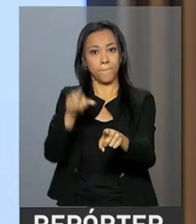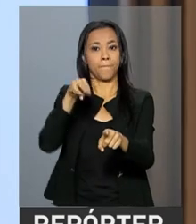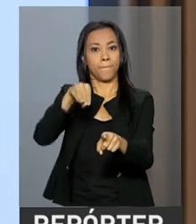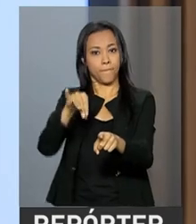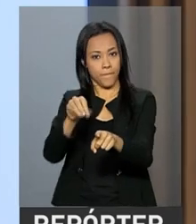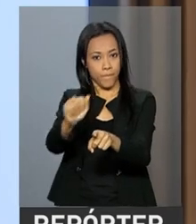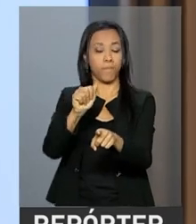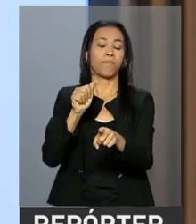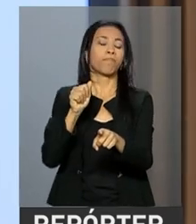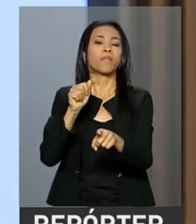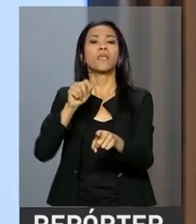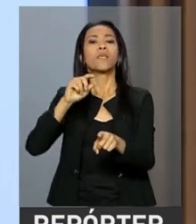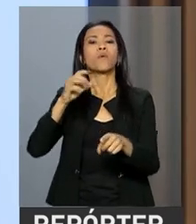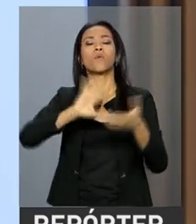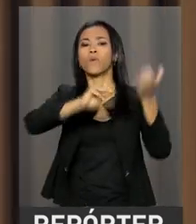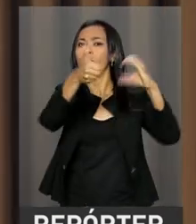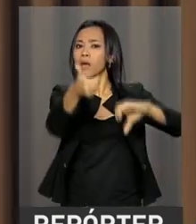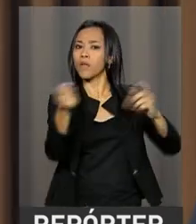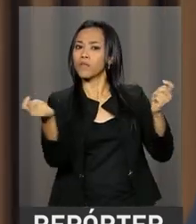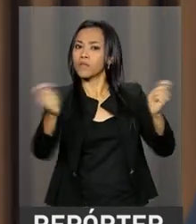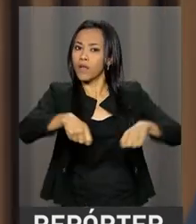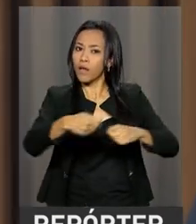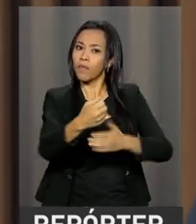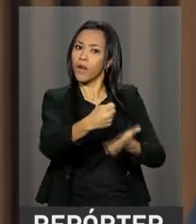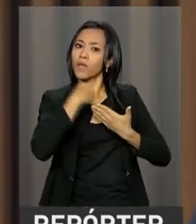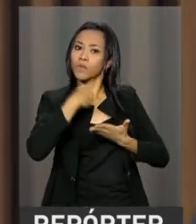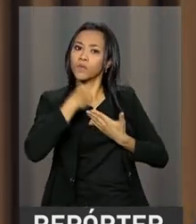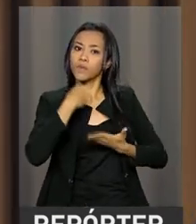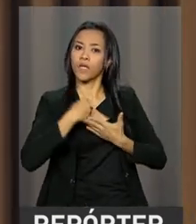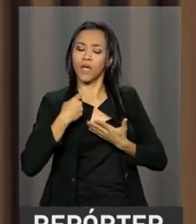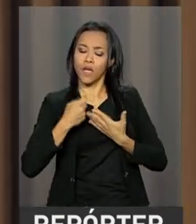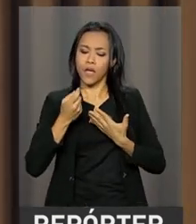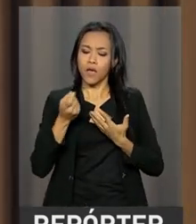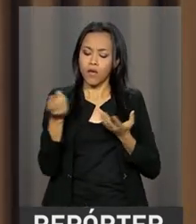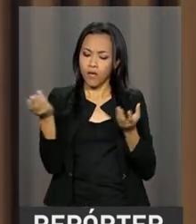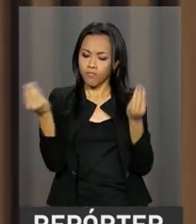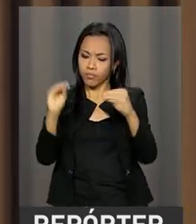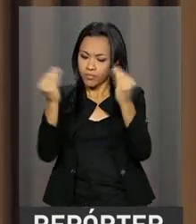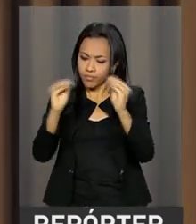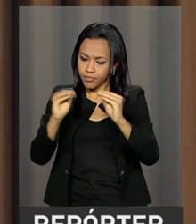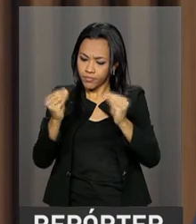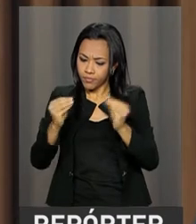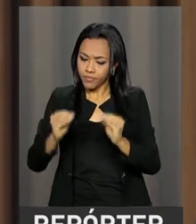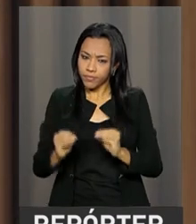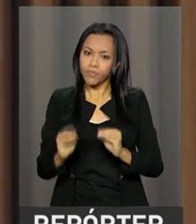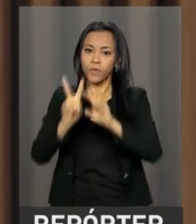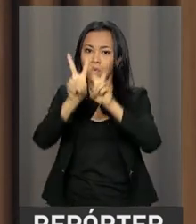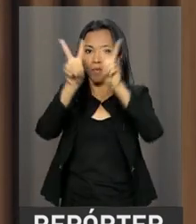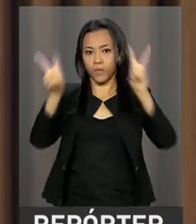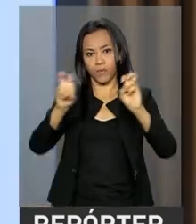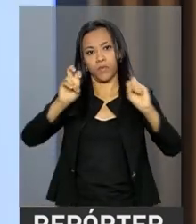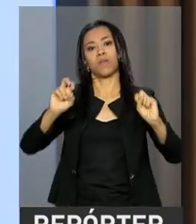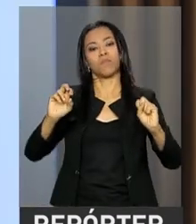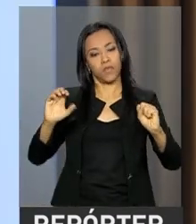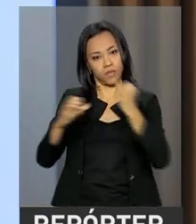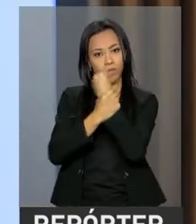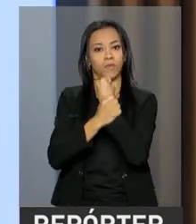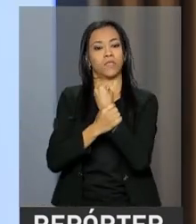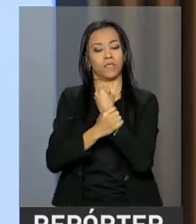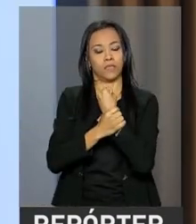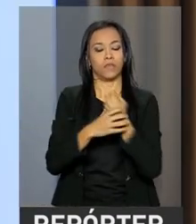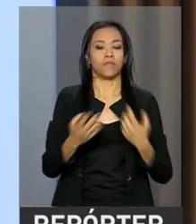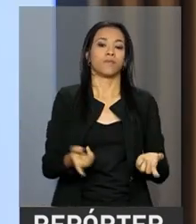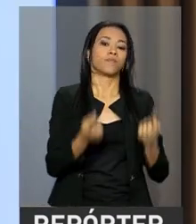Congresso Nacional pode colaborar na discussão de um novo marco regulatório da segurança pública. O Brasil